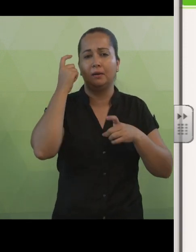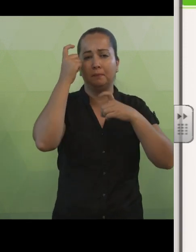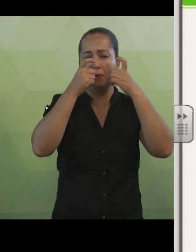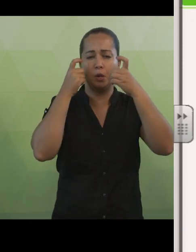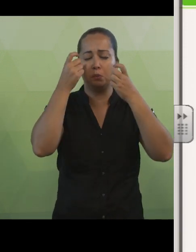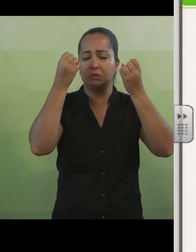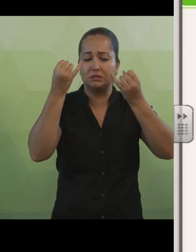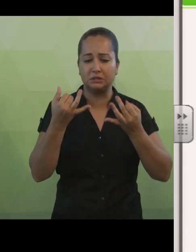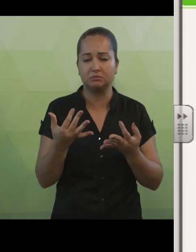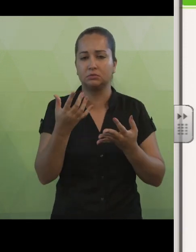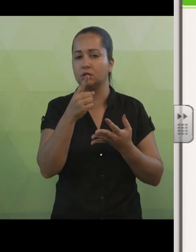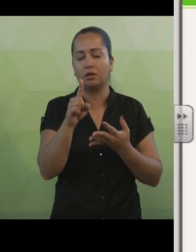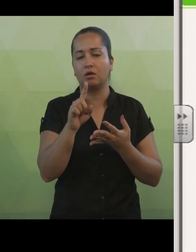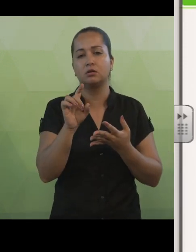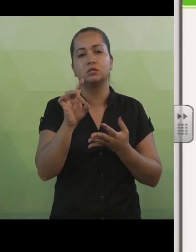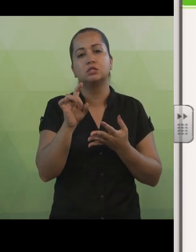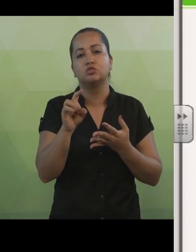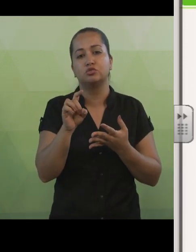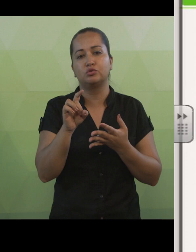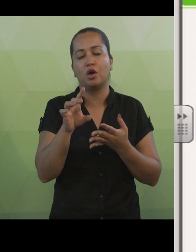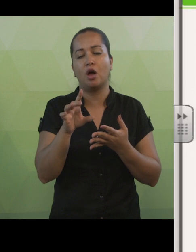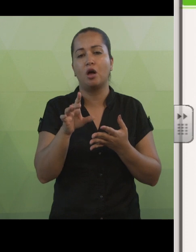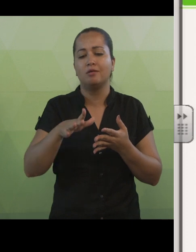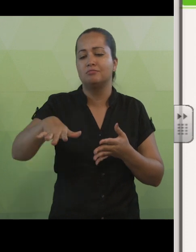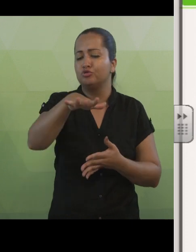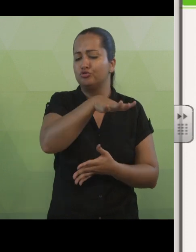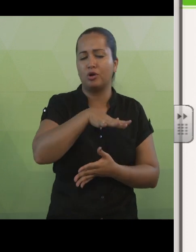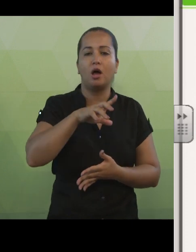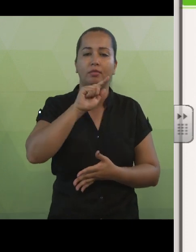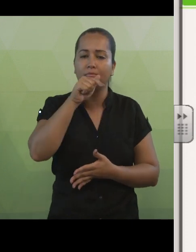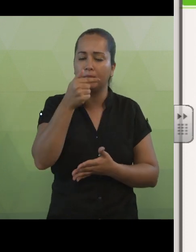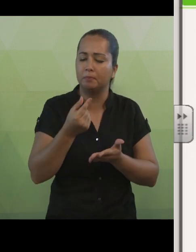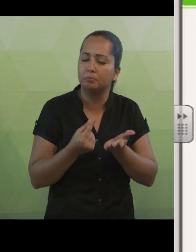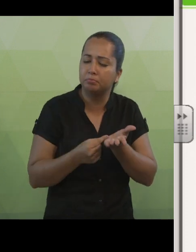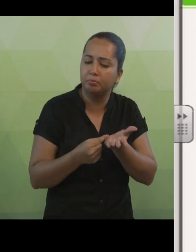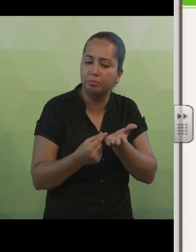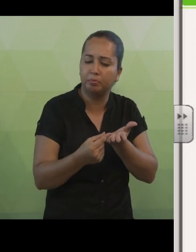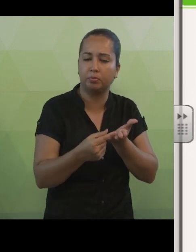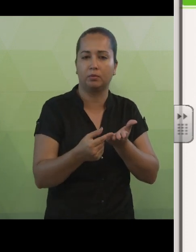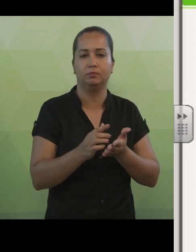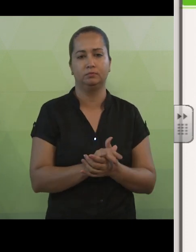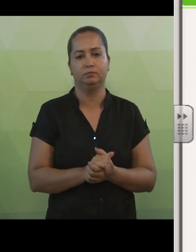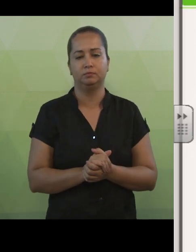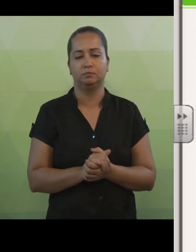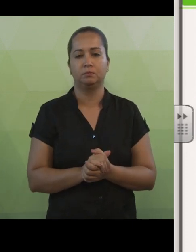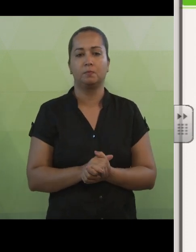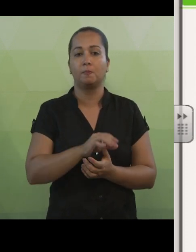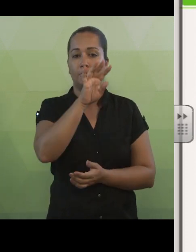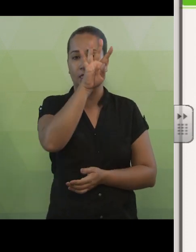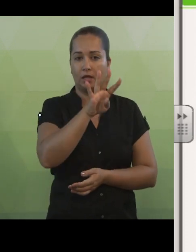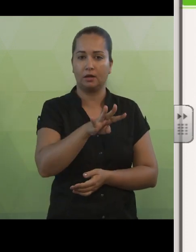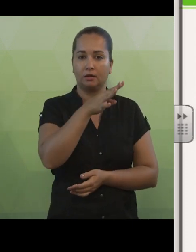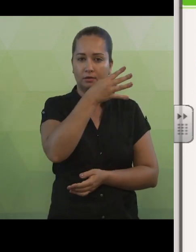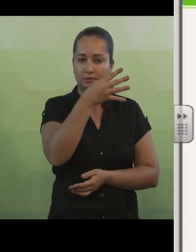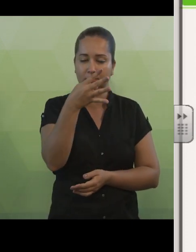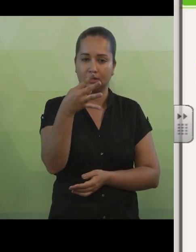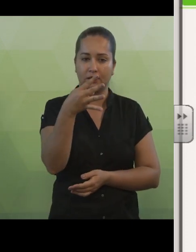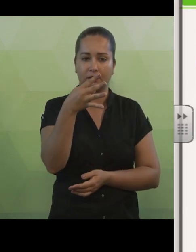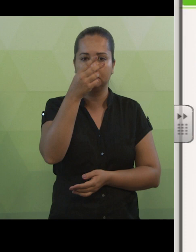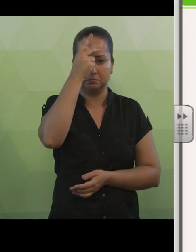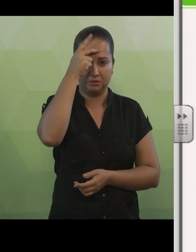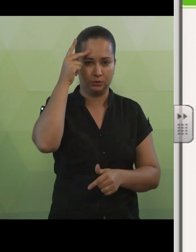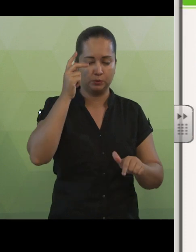de explicação aqui, porque é só uma explicação mais geral. Então, nós temos a tabela lá, por exemplo, uma tabela funcionário, que